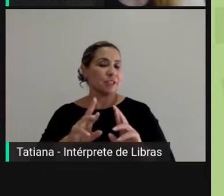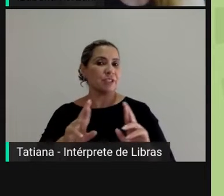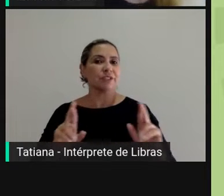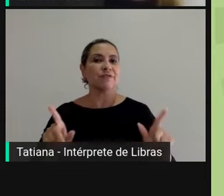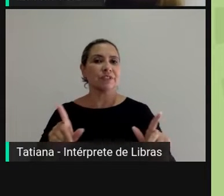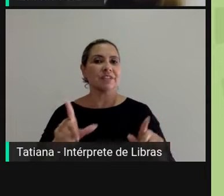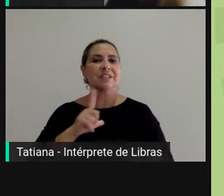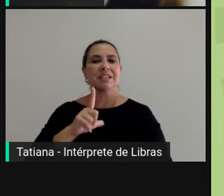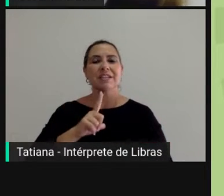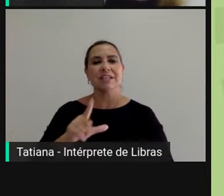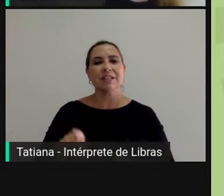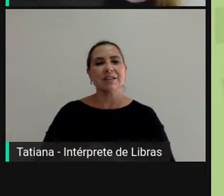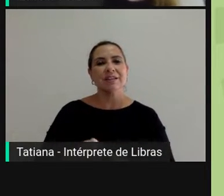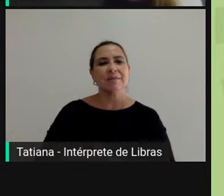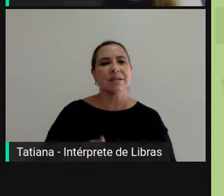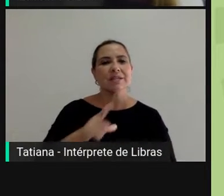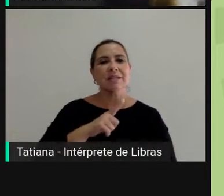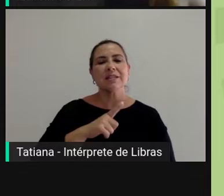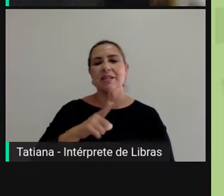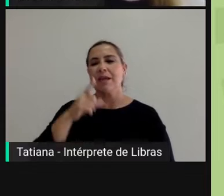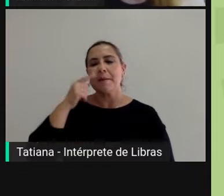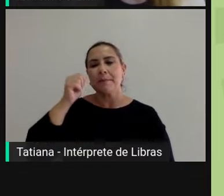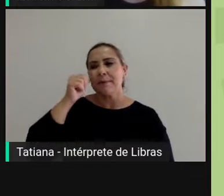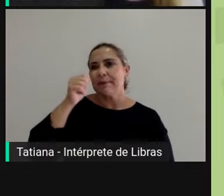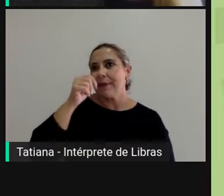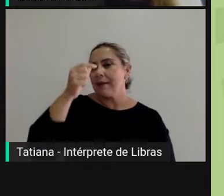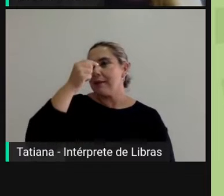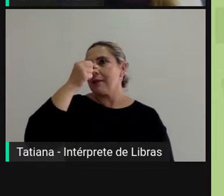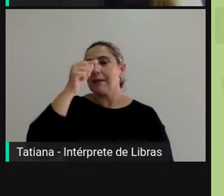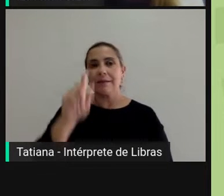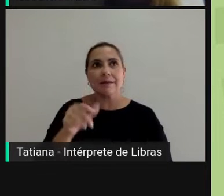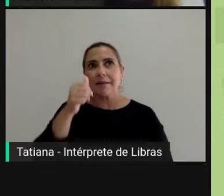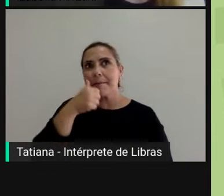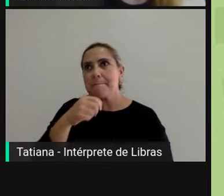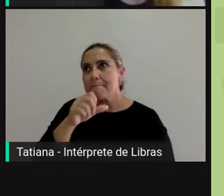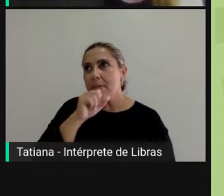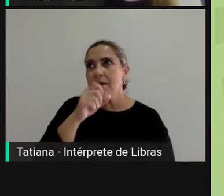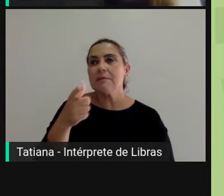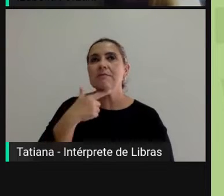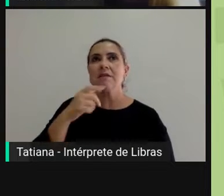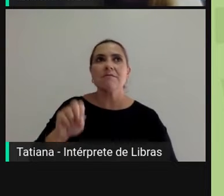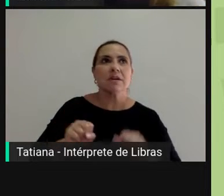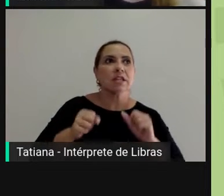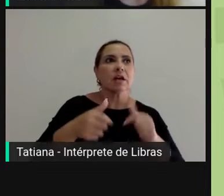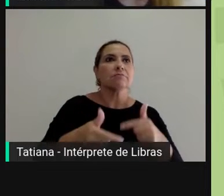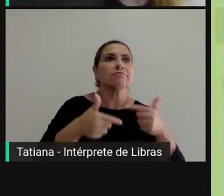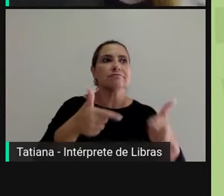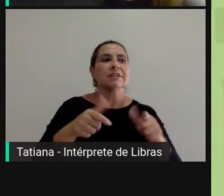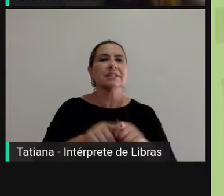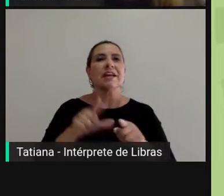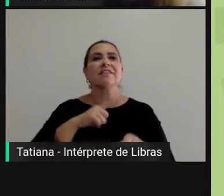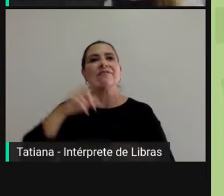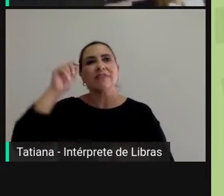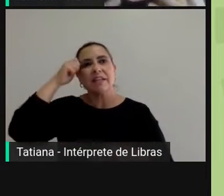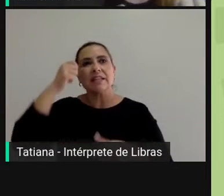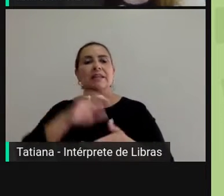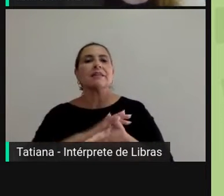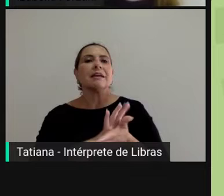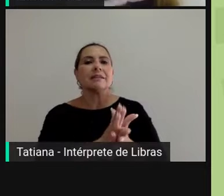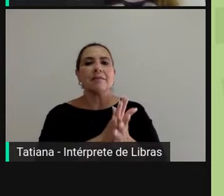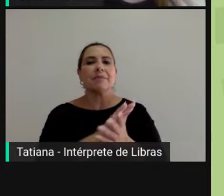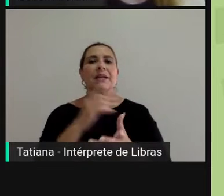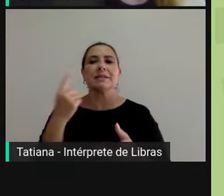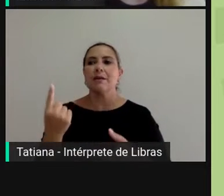mulheres feministas, vão ter mulheres cristãs, vão ter mães, vão ter guerreiras, vão ter antirracistas, enfim, cada